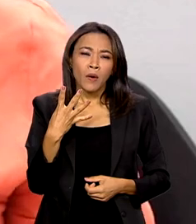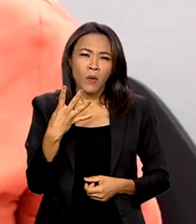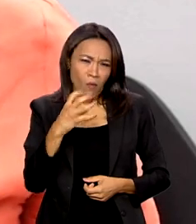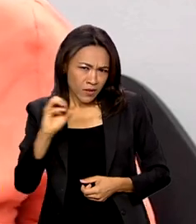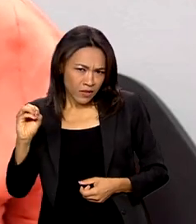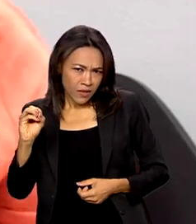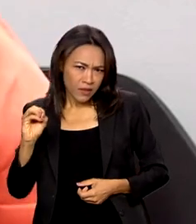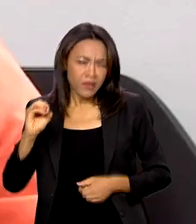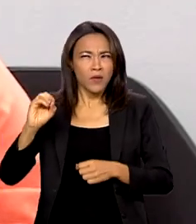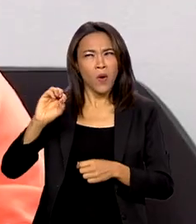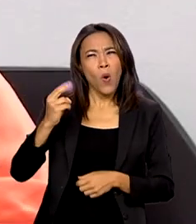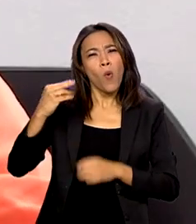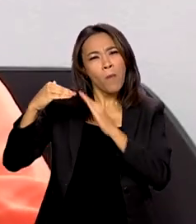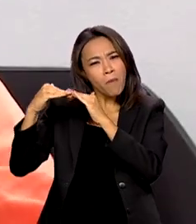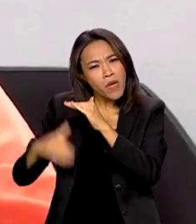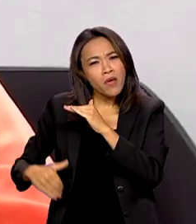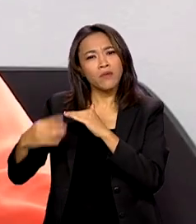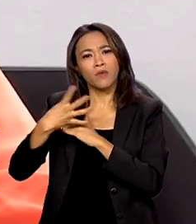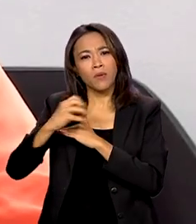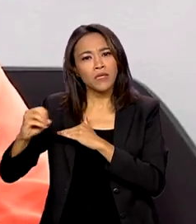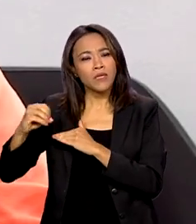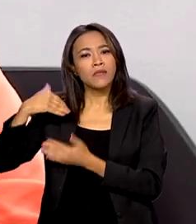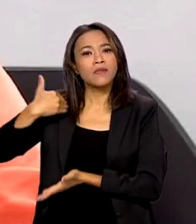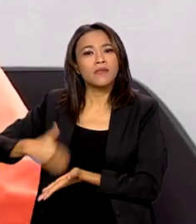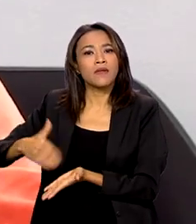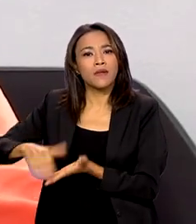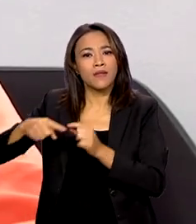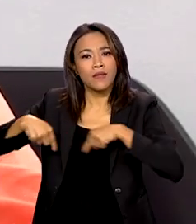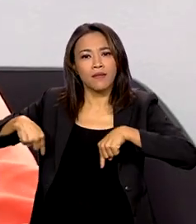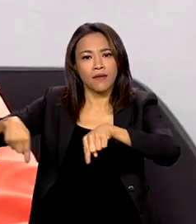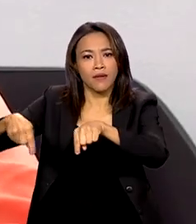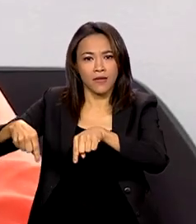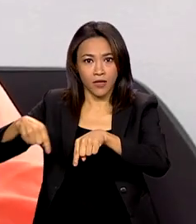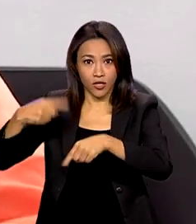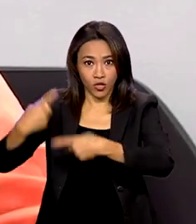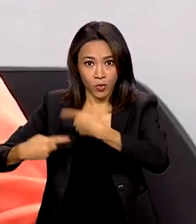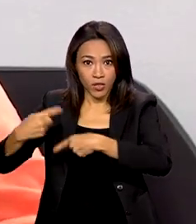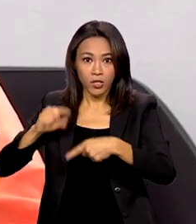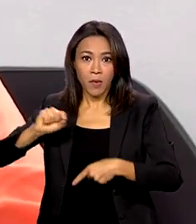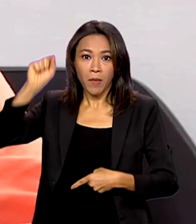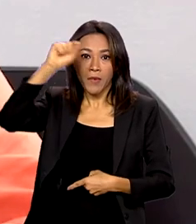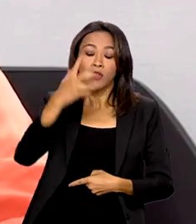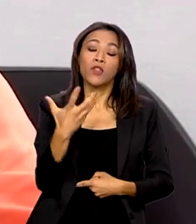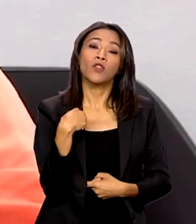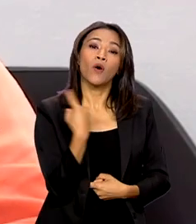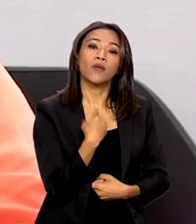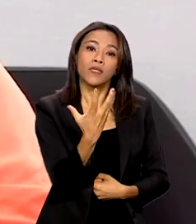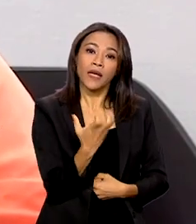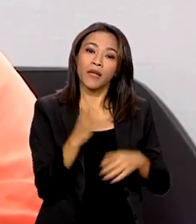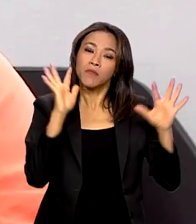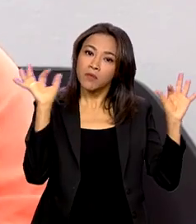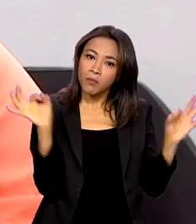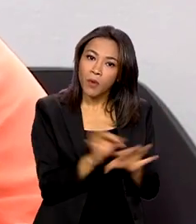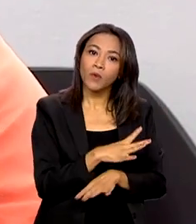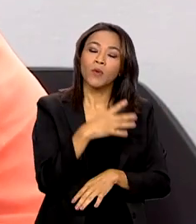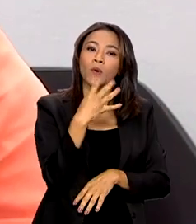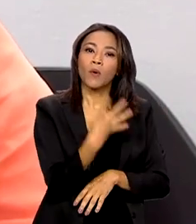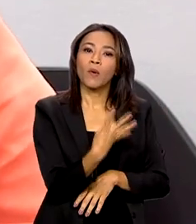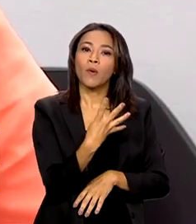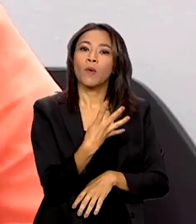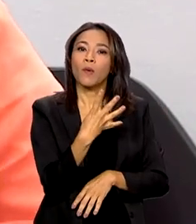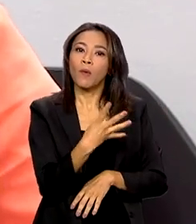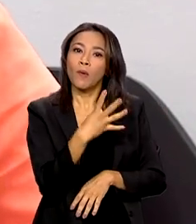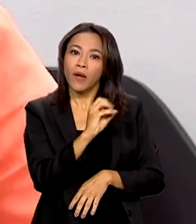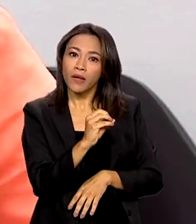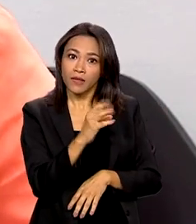menos de 400 secretarias de política para as mulheres no país, nós queremos terminar com no mínimo 40% a 50% dos